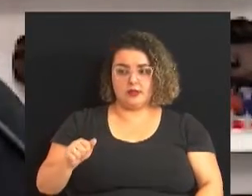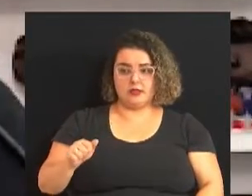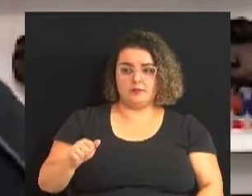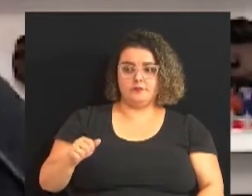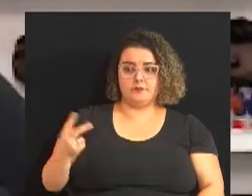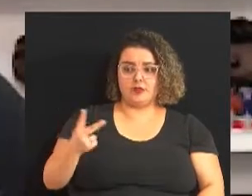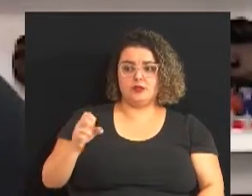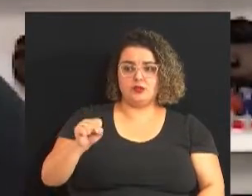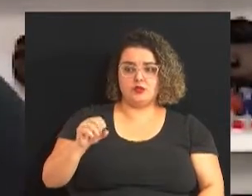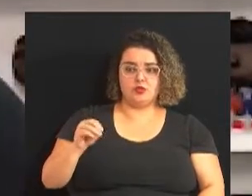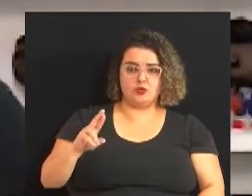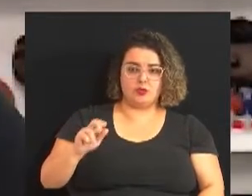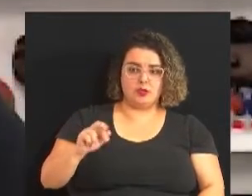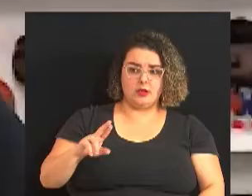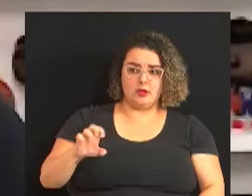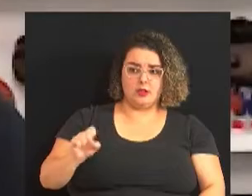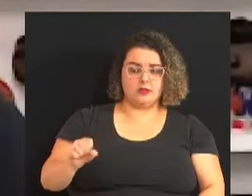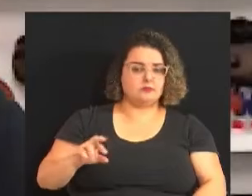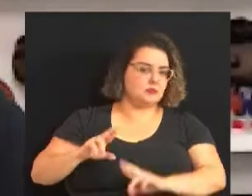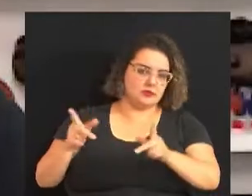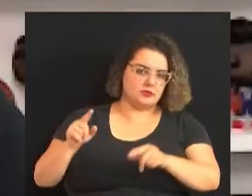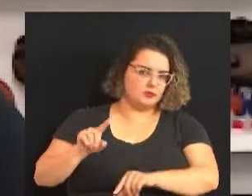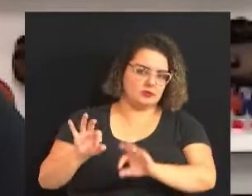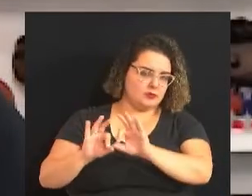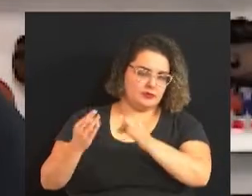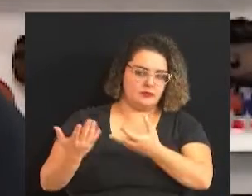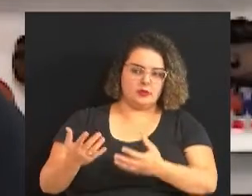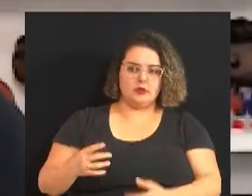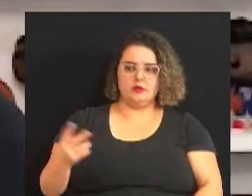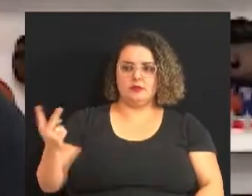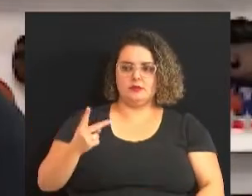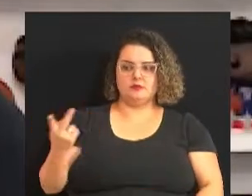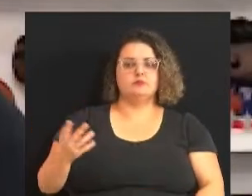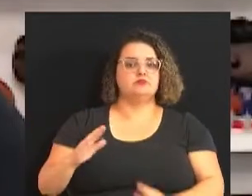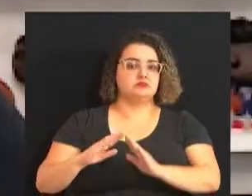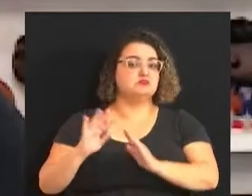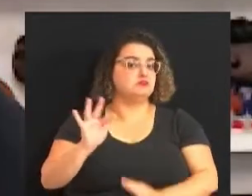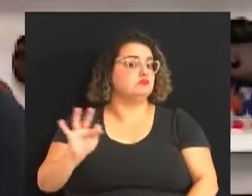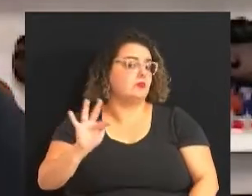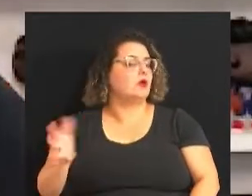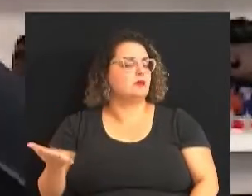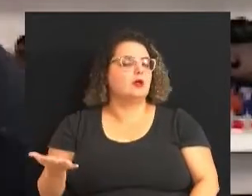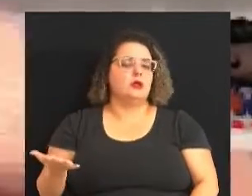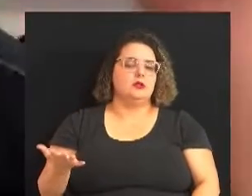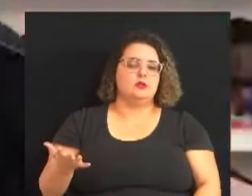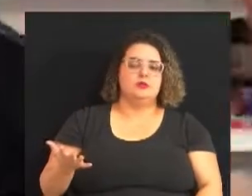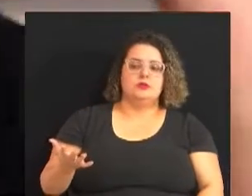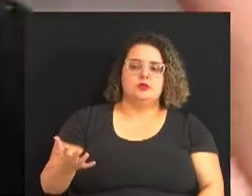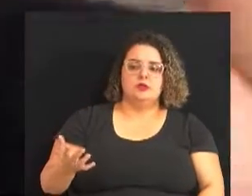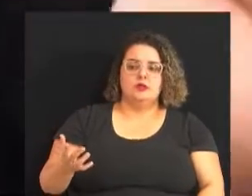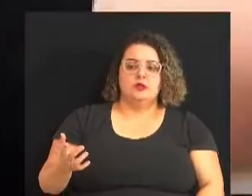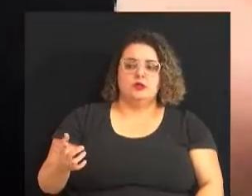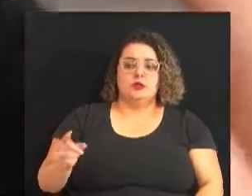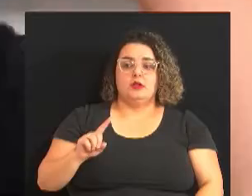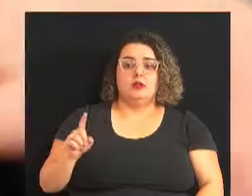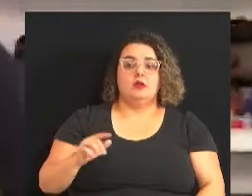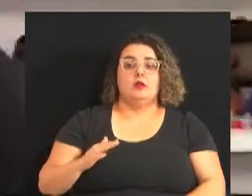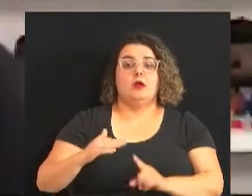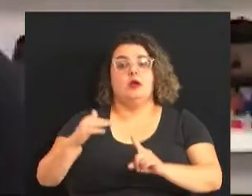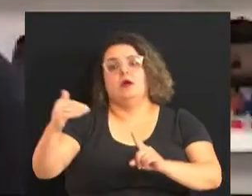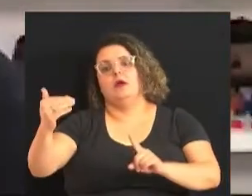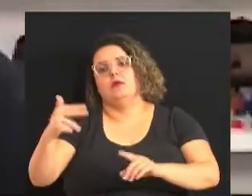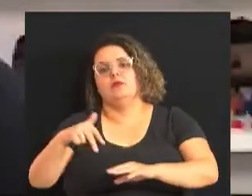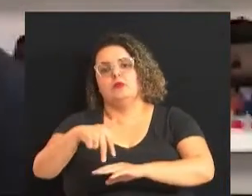no basquetebol universitário. A Camila joga em South Carolina, que é o time atual campeão universitário. Ela não é a super protagonista do time, mas ela é